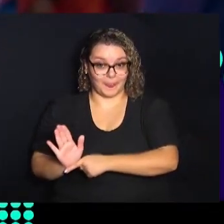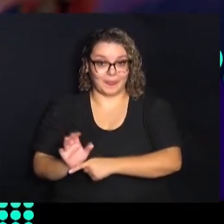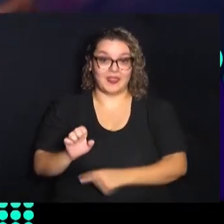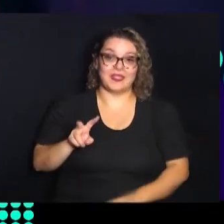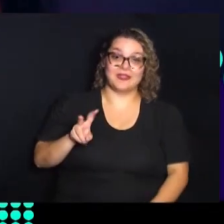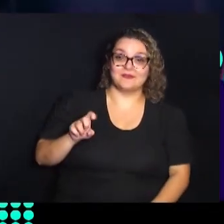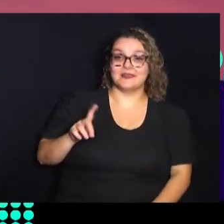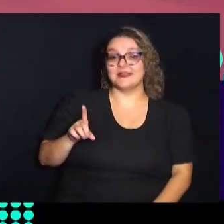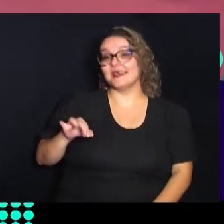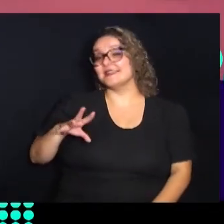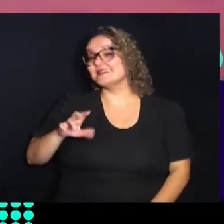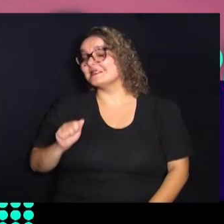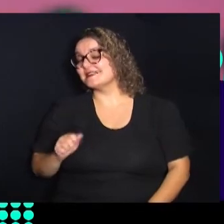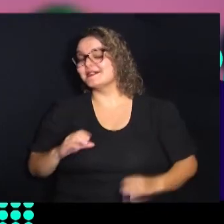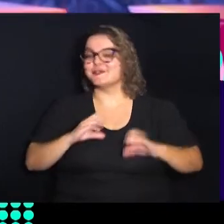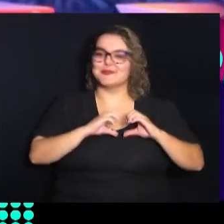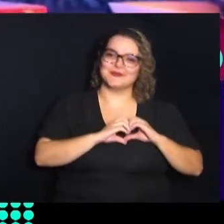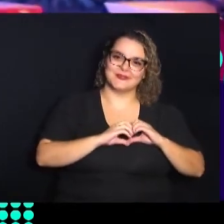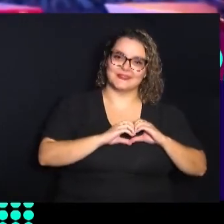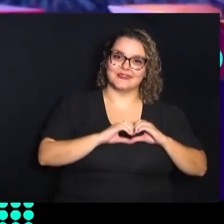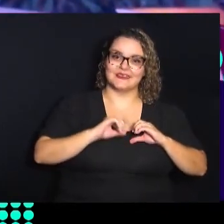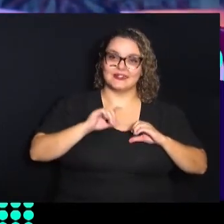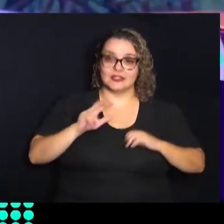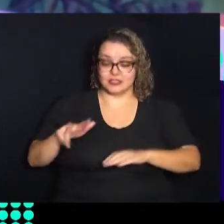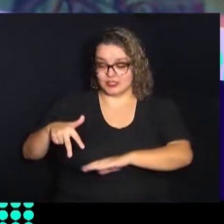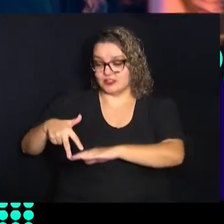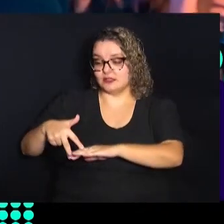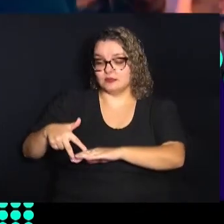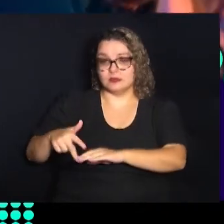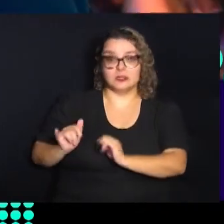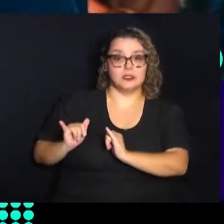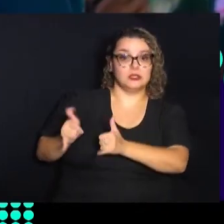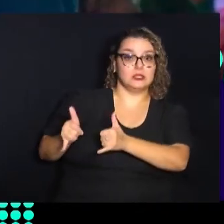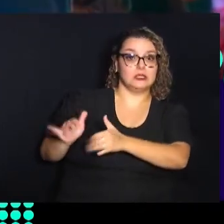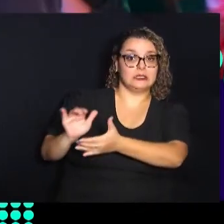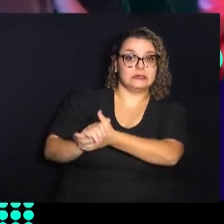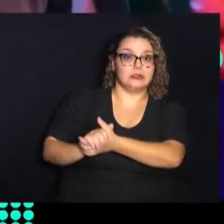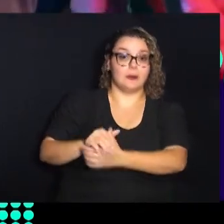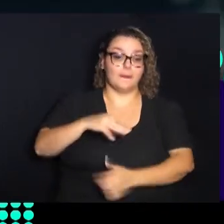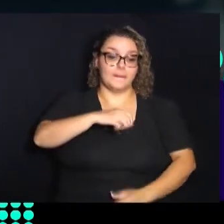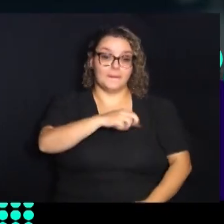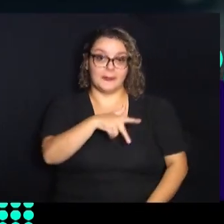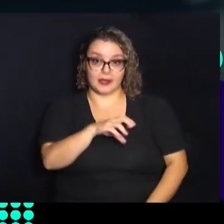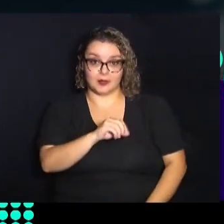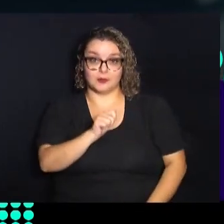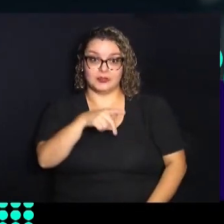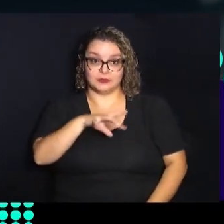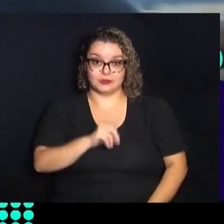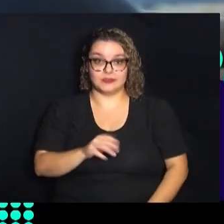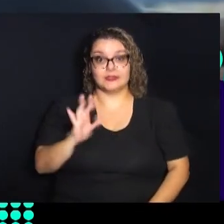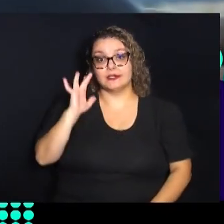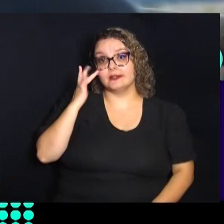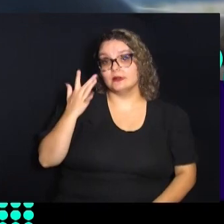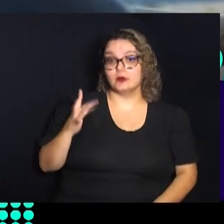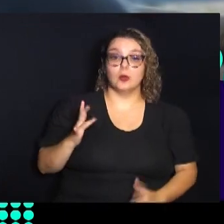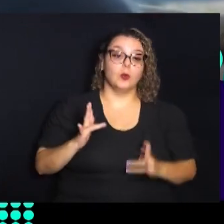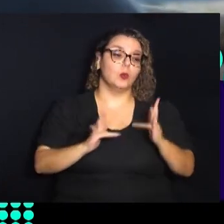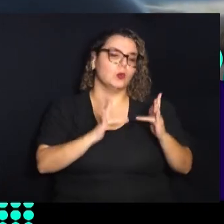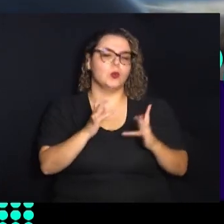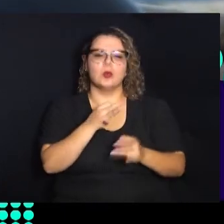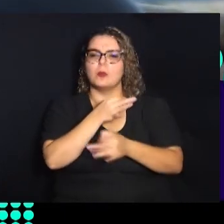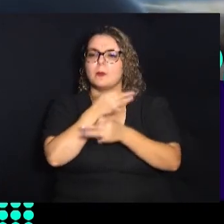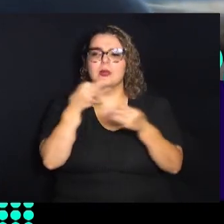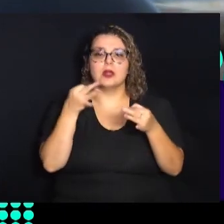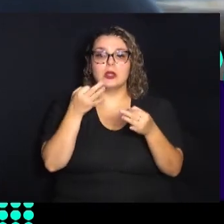Cinema. Evidências do amor. Após ser abandonado no altar por Laura, Marco Antônio, que sempre achou que era um